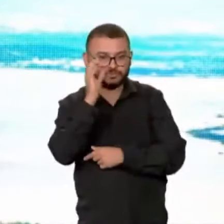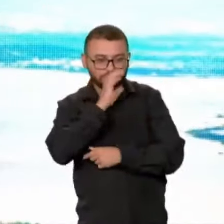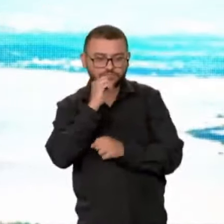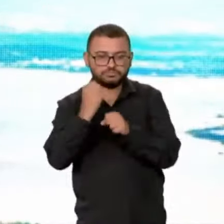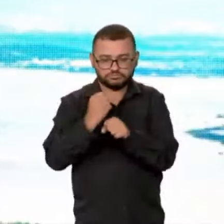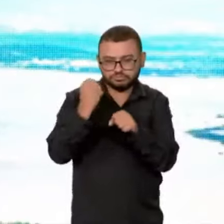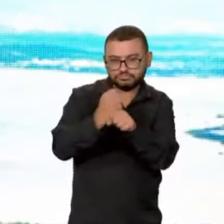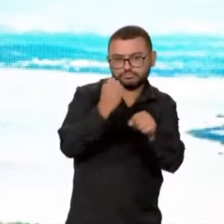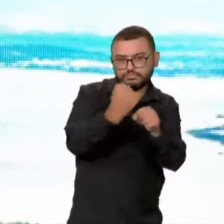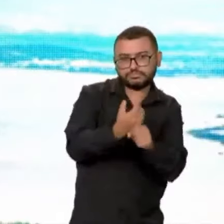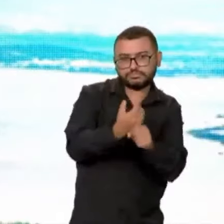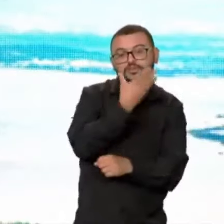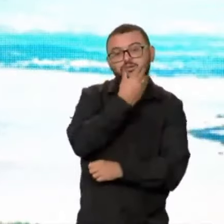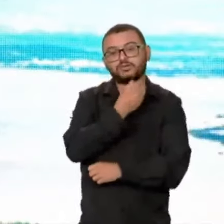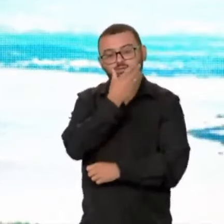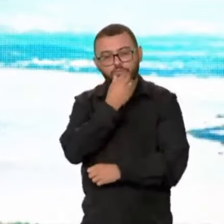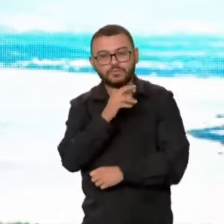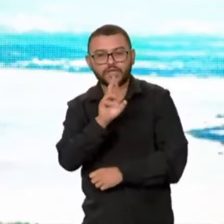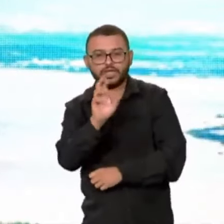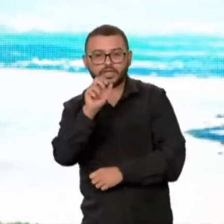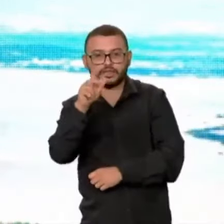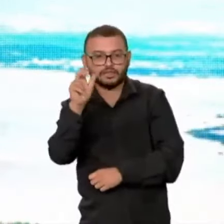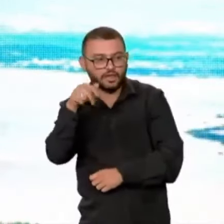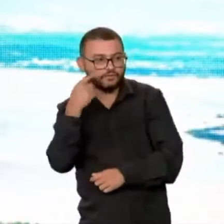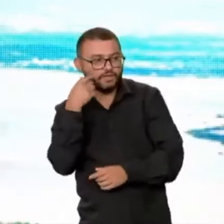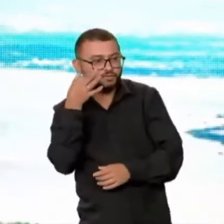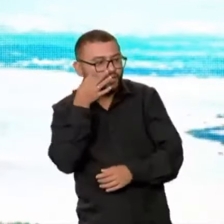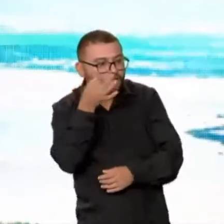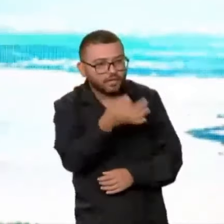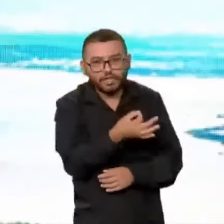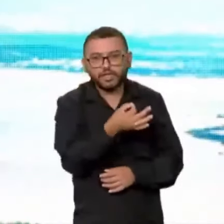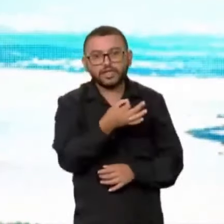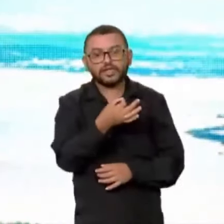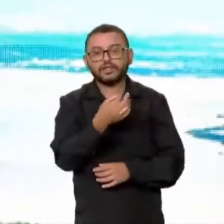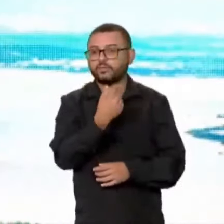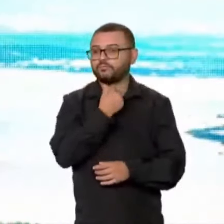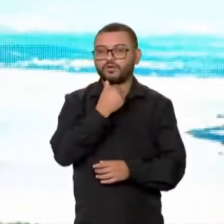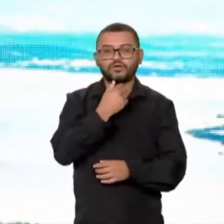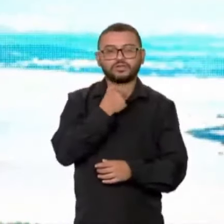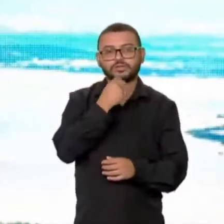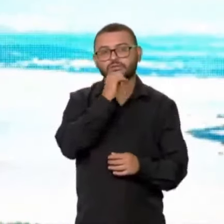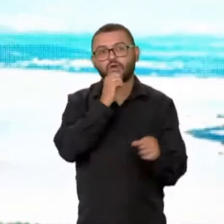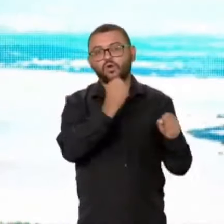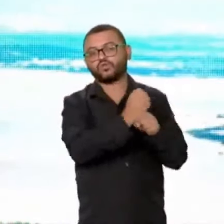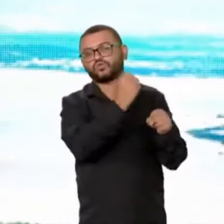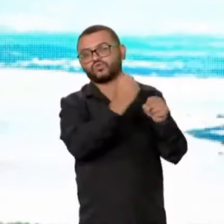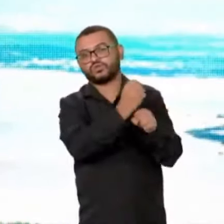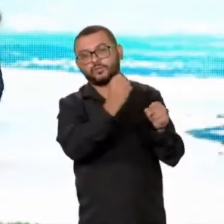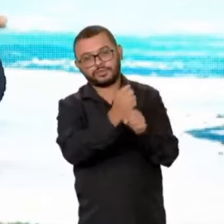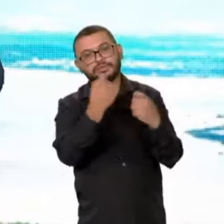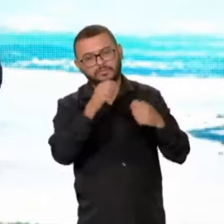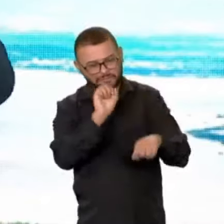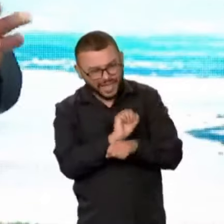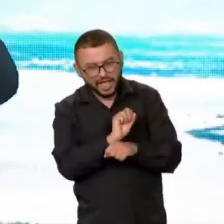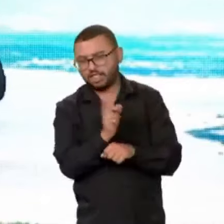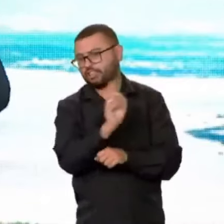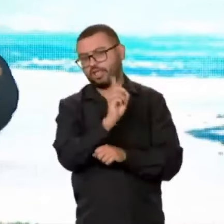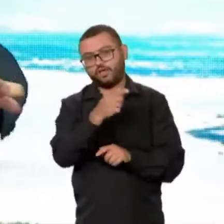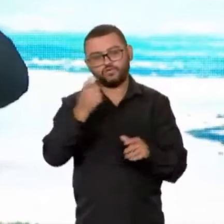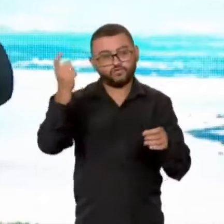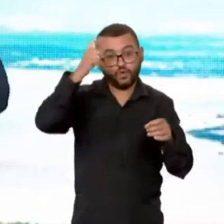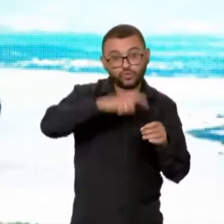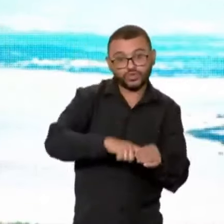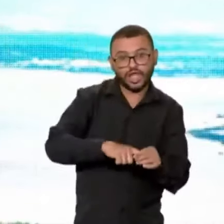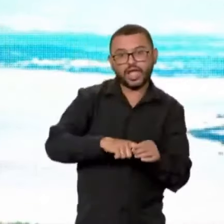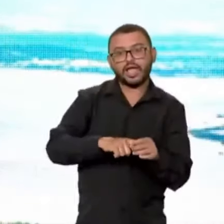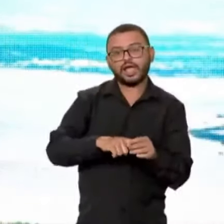O ministro Renan tem estado todo santo dia lá para que a gente não deixe nenhuma obra federal parada e ajudar naquelas